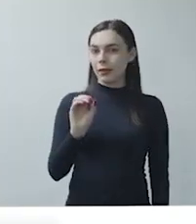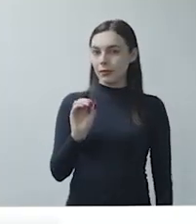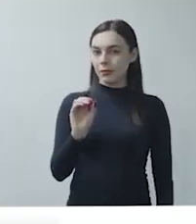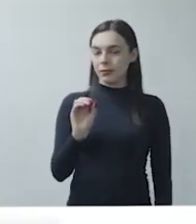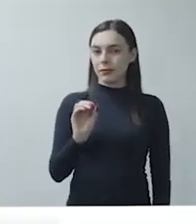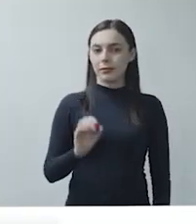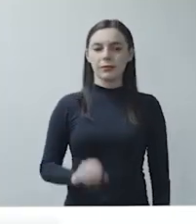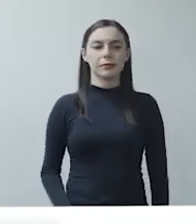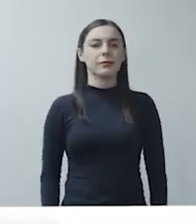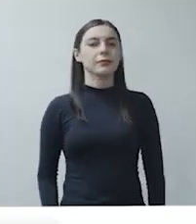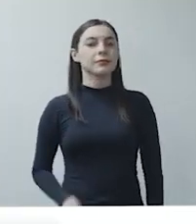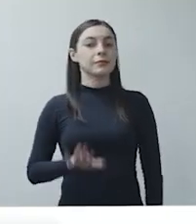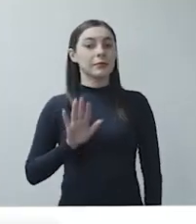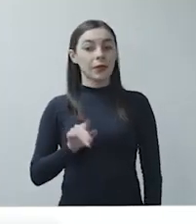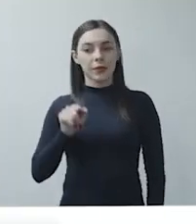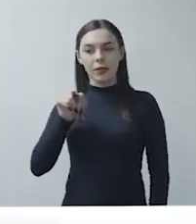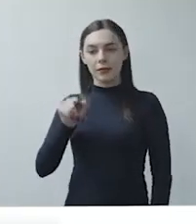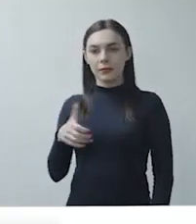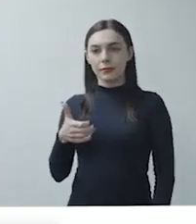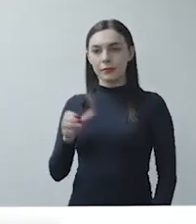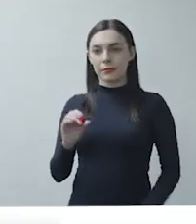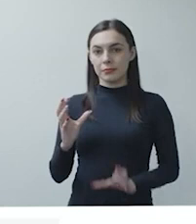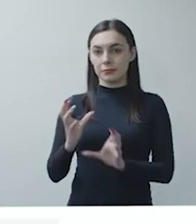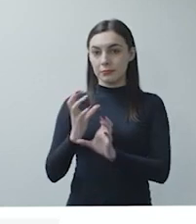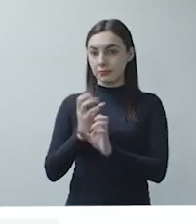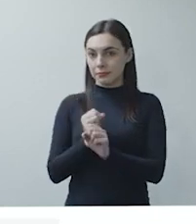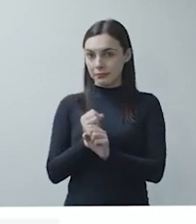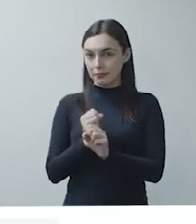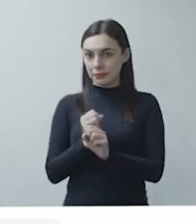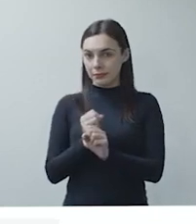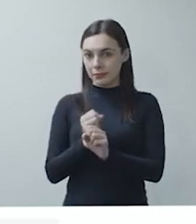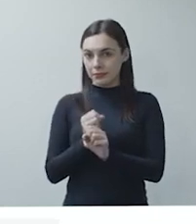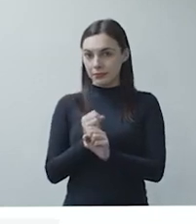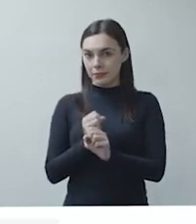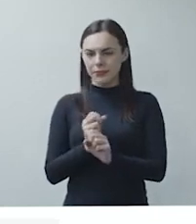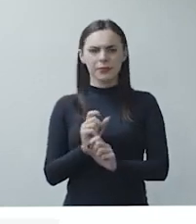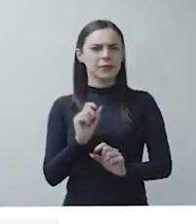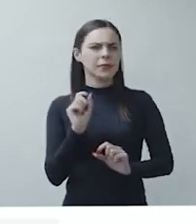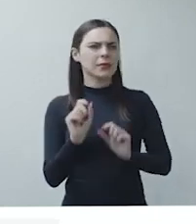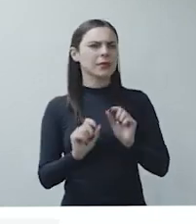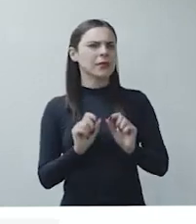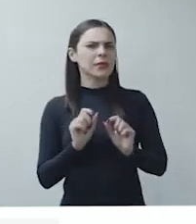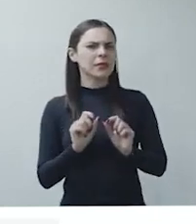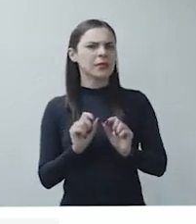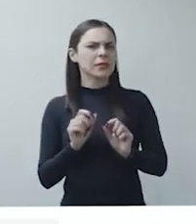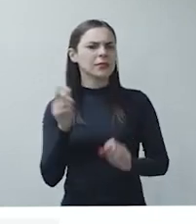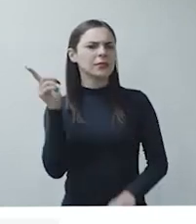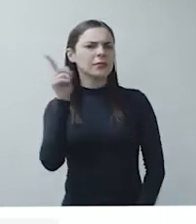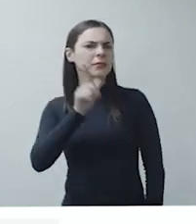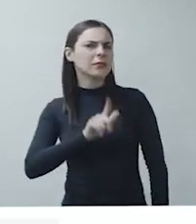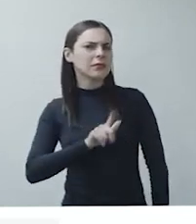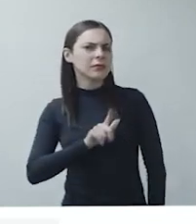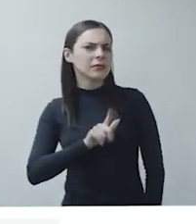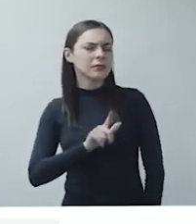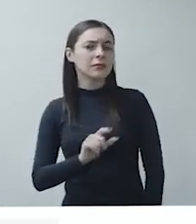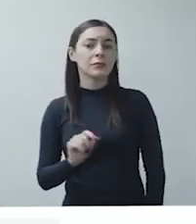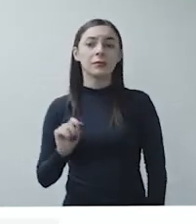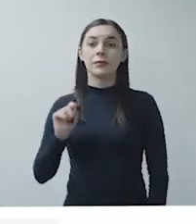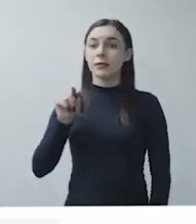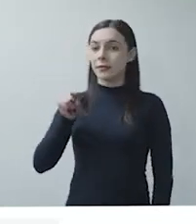10. Foi feito, então, 10 pontos. Quem foi a nossa amiga que acertou 10 pontos, então? Foi